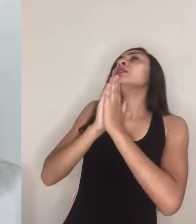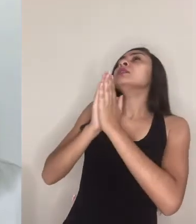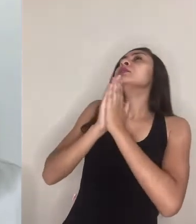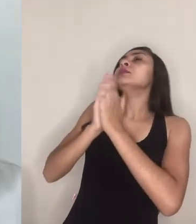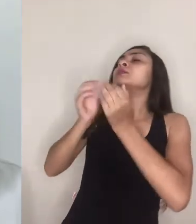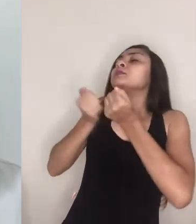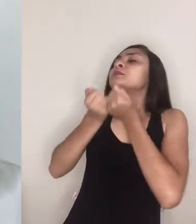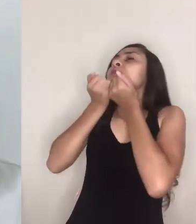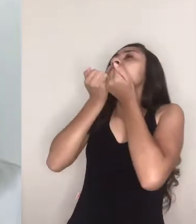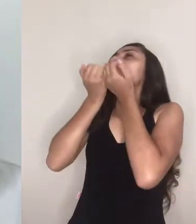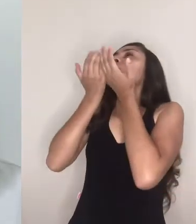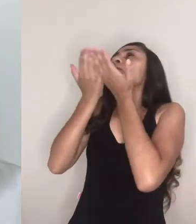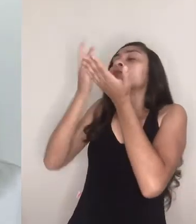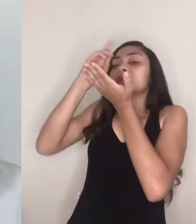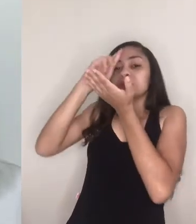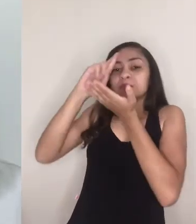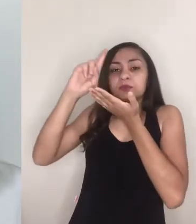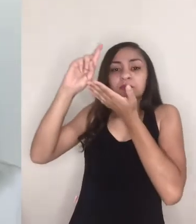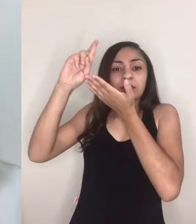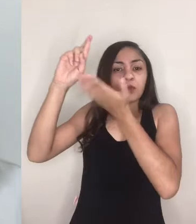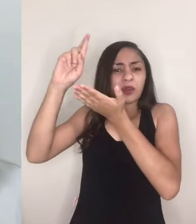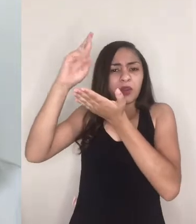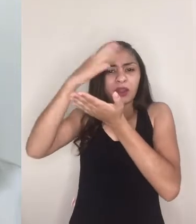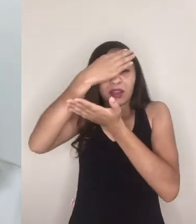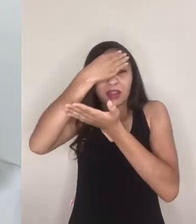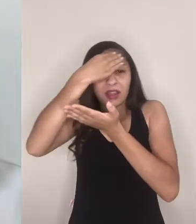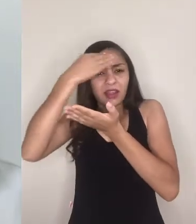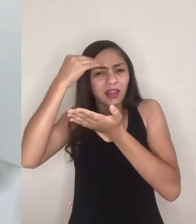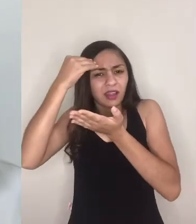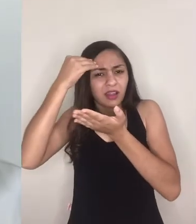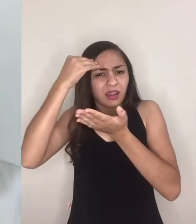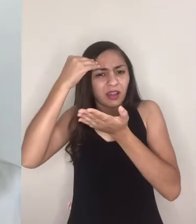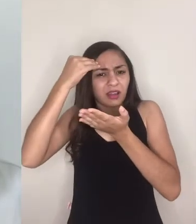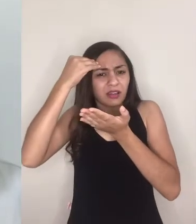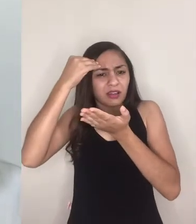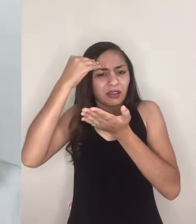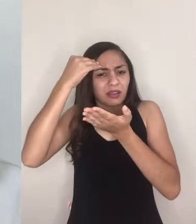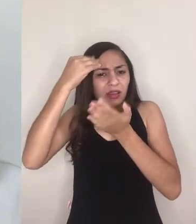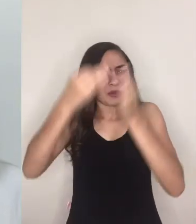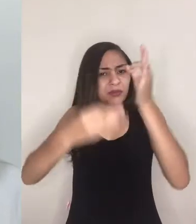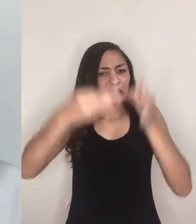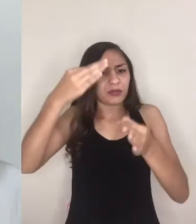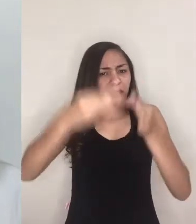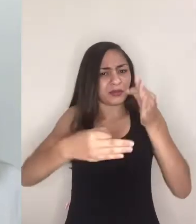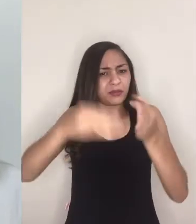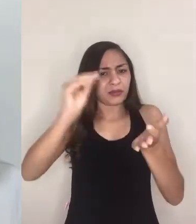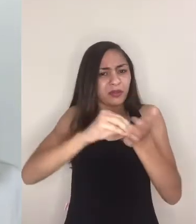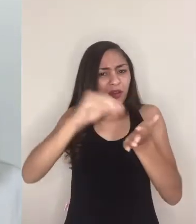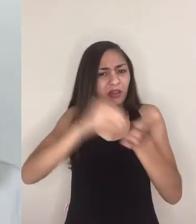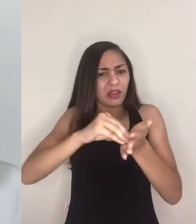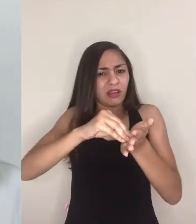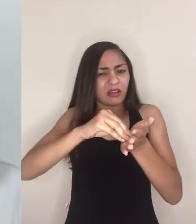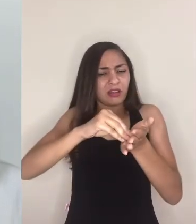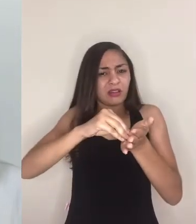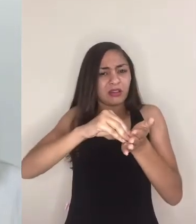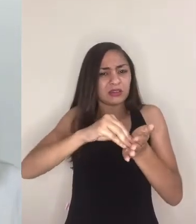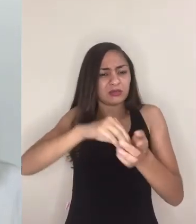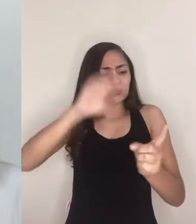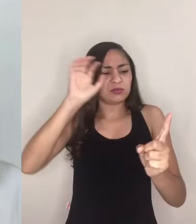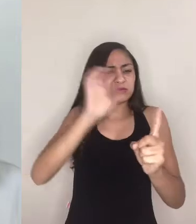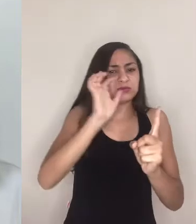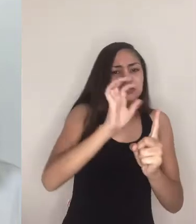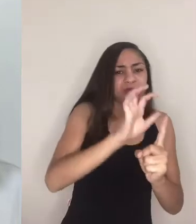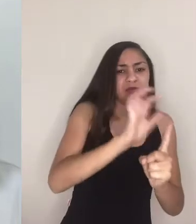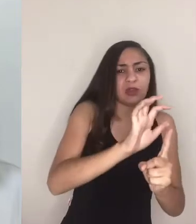dizendo que Deus não se esqueceria da injustiça, opressão sofrida por